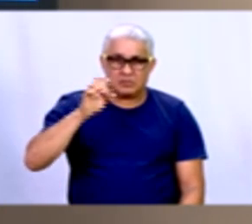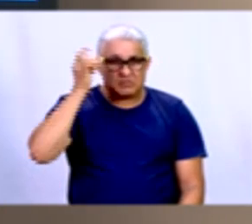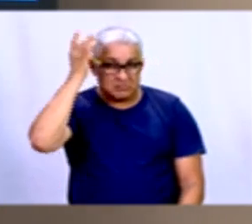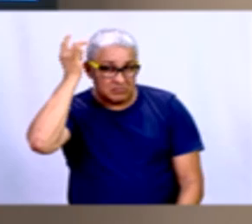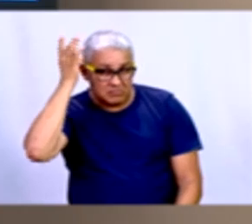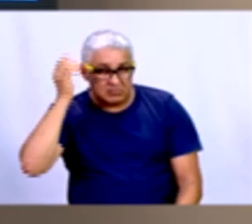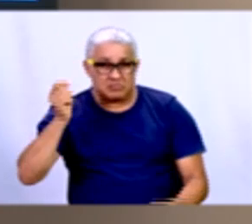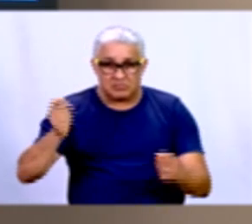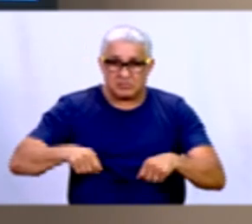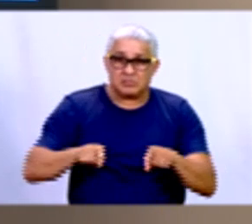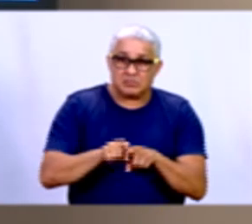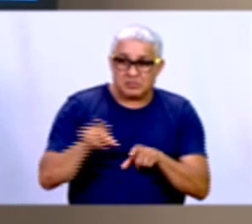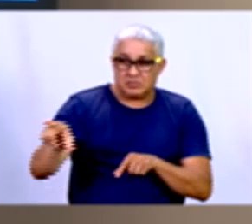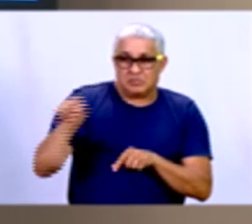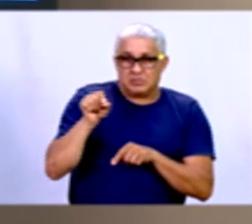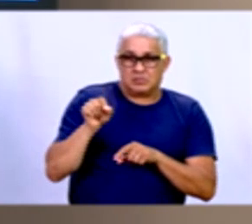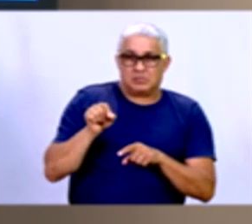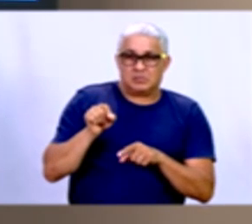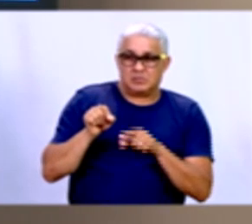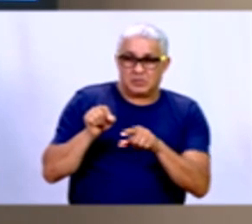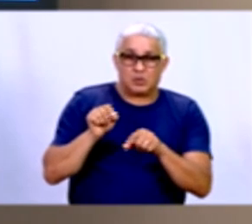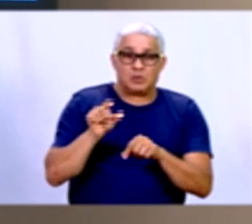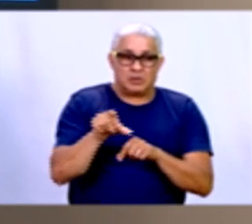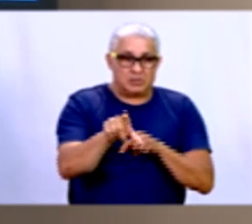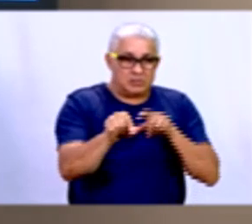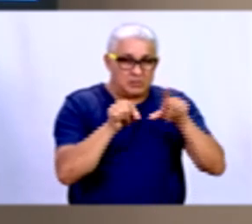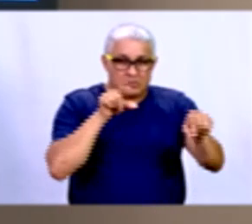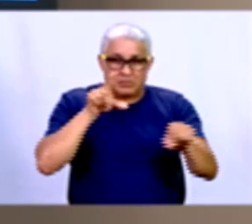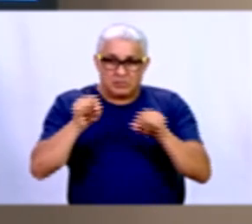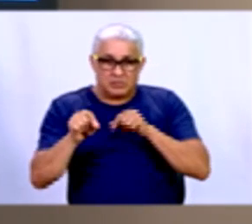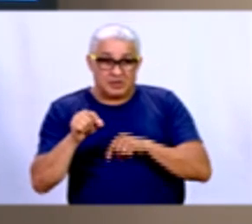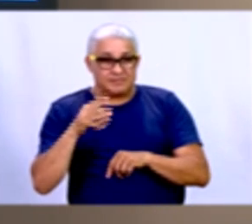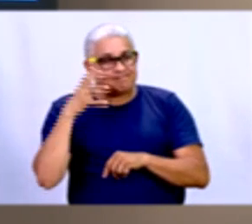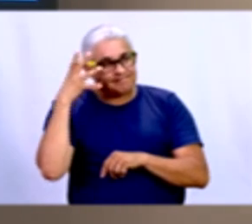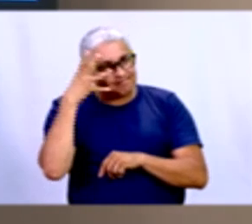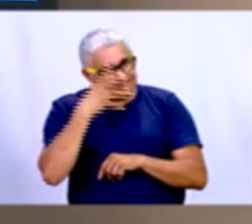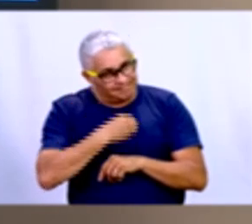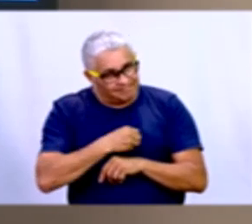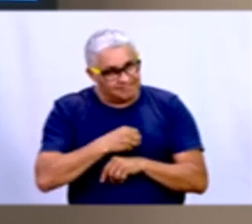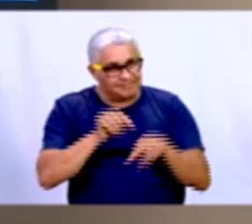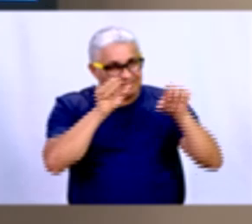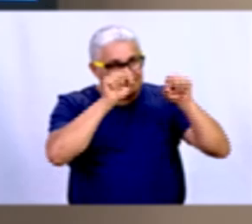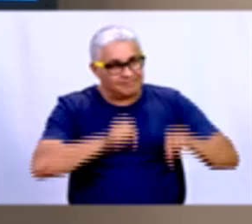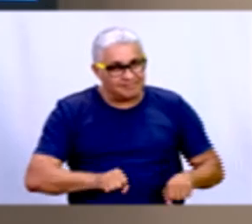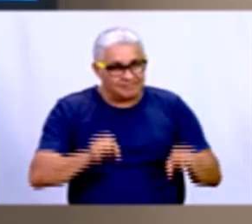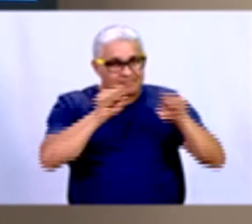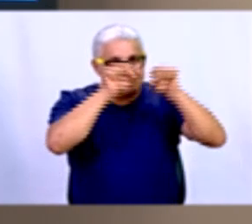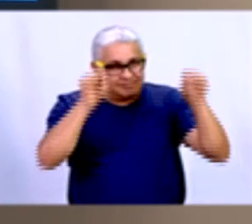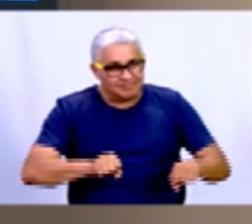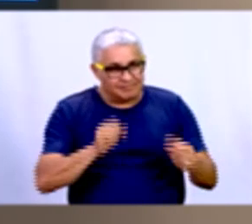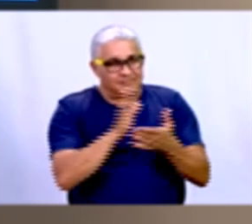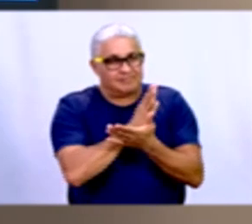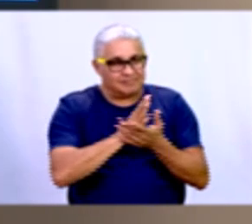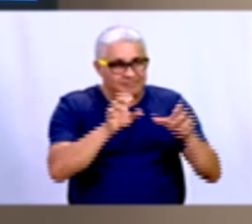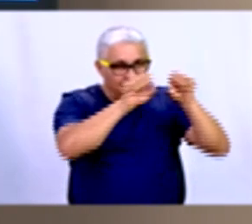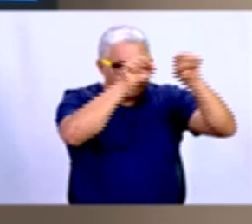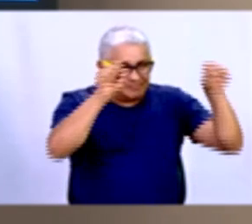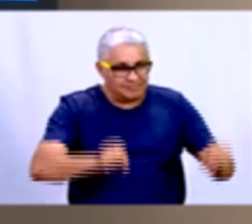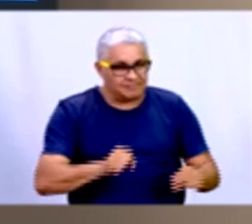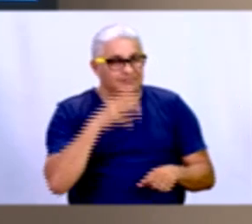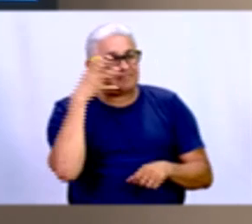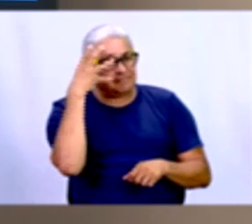funcionalidades, a gente também opta por aqueles que têm uma carinha mais bonita, tá? Então, nós temos que